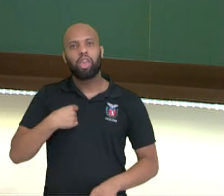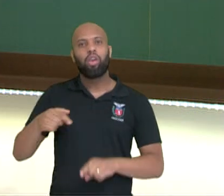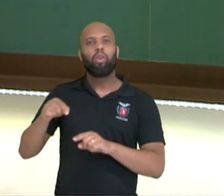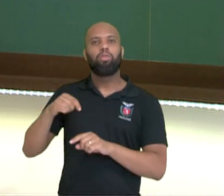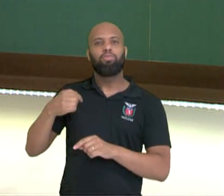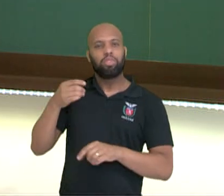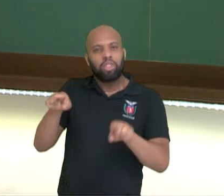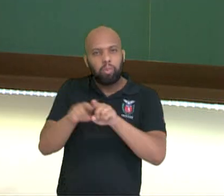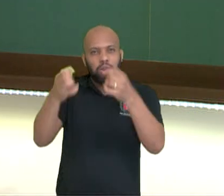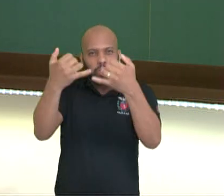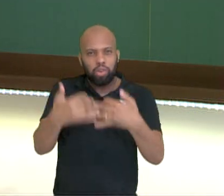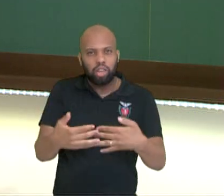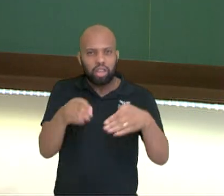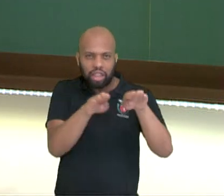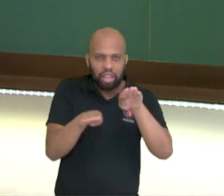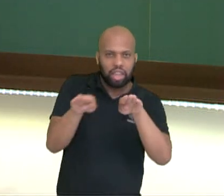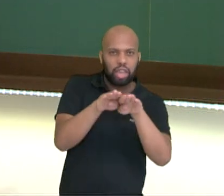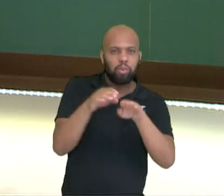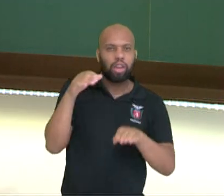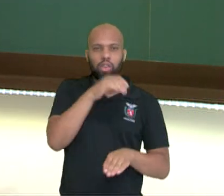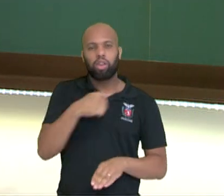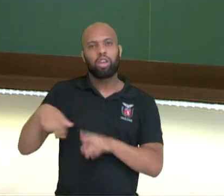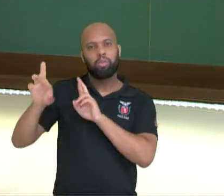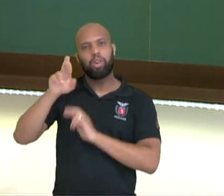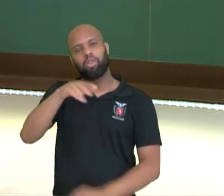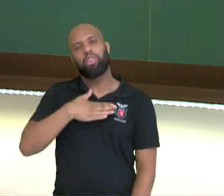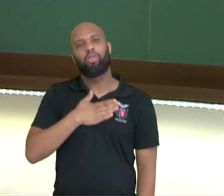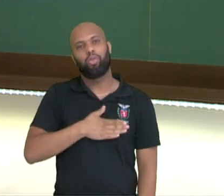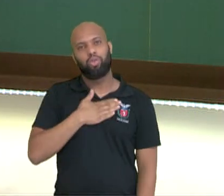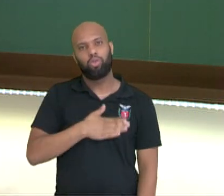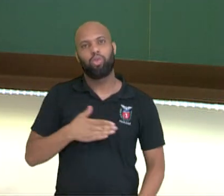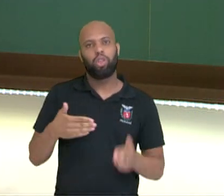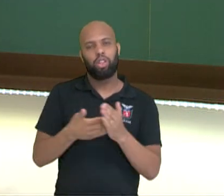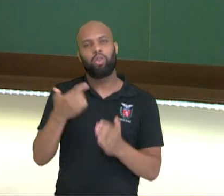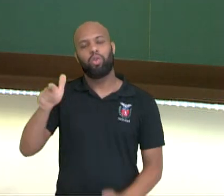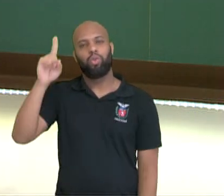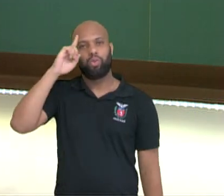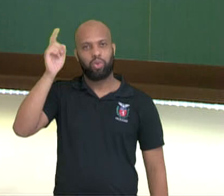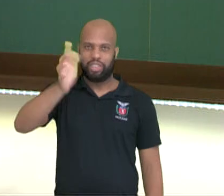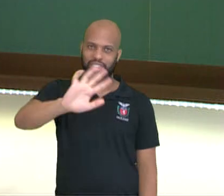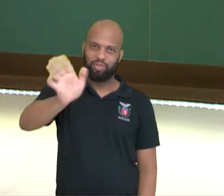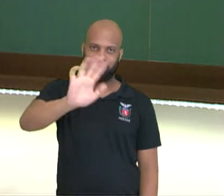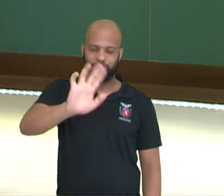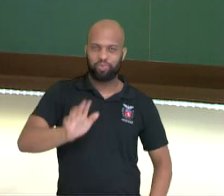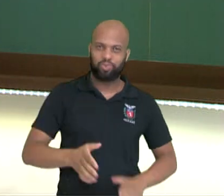sobre equilíbrio térmico e espero que vocês tenham gostado. Até breve, gente.